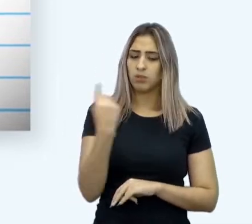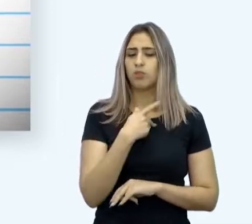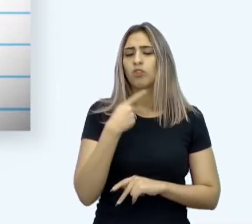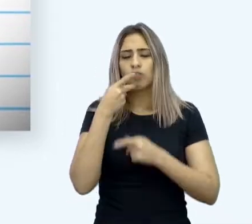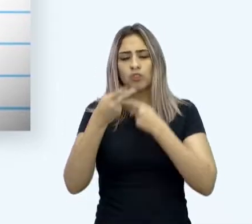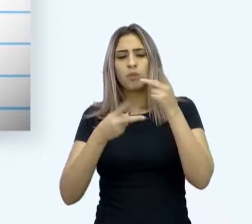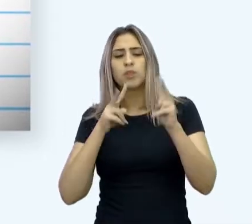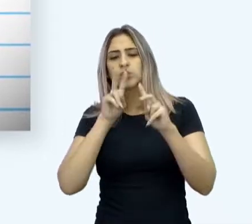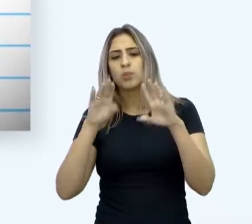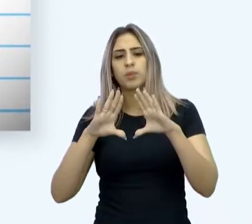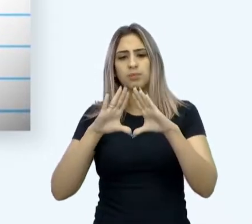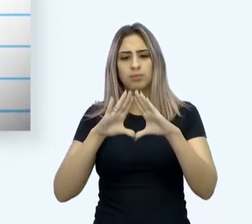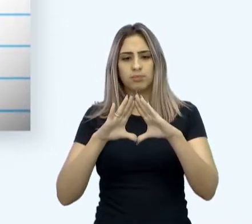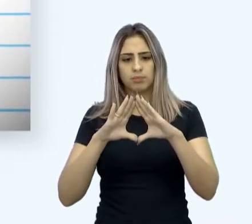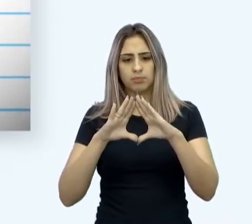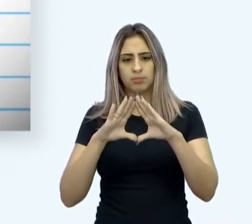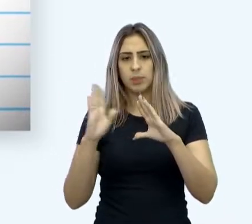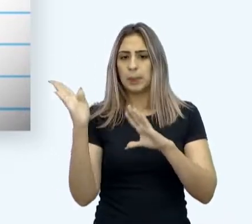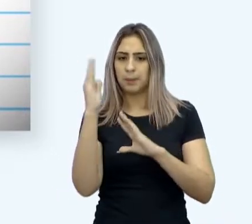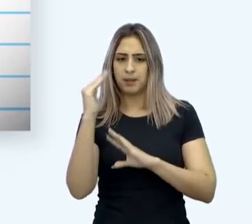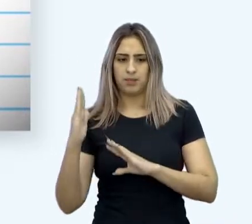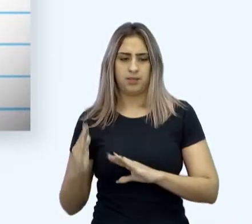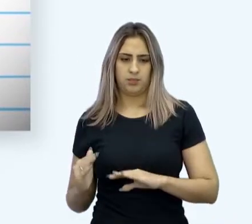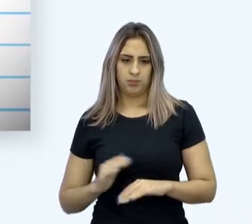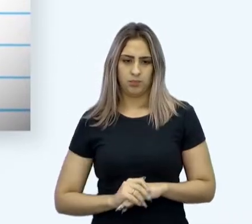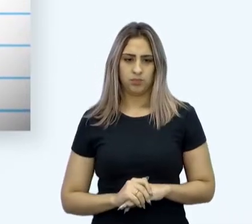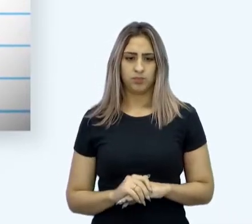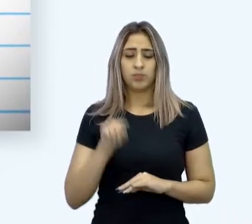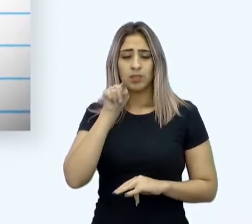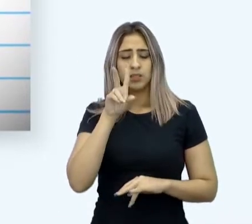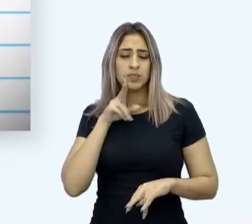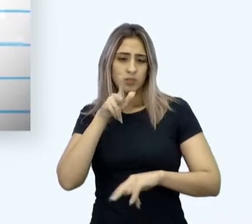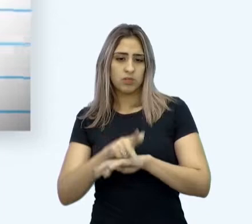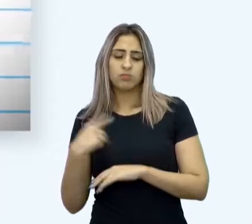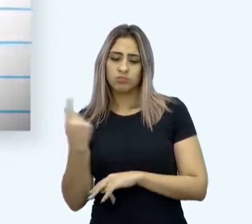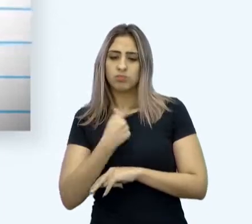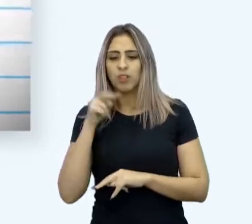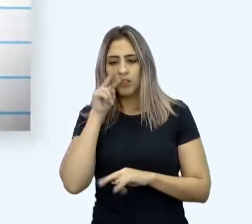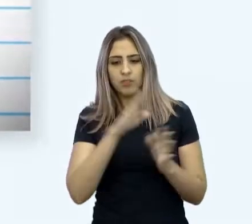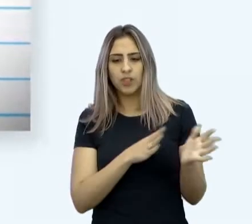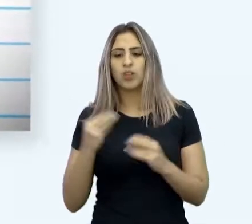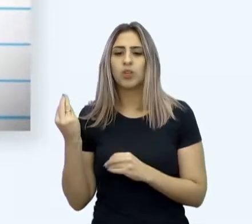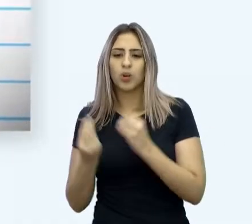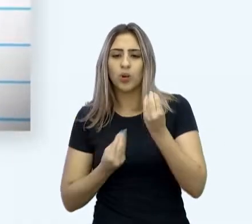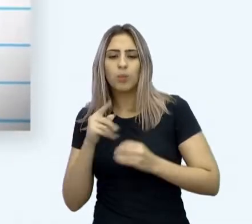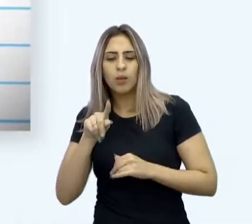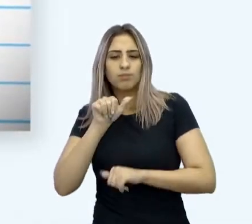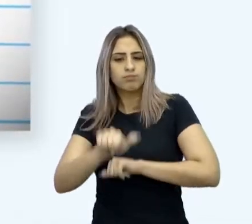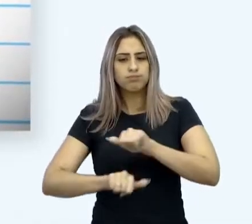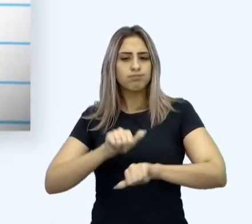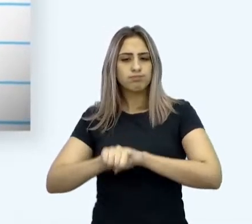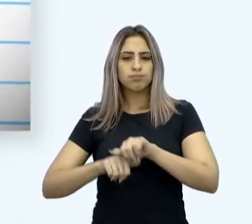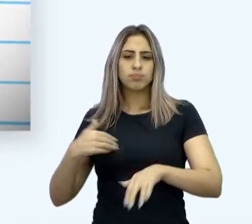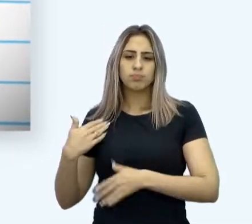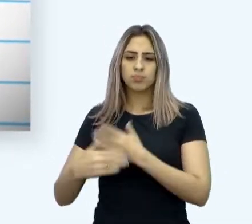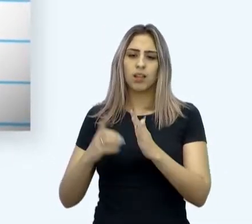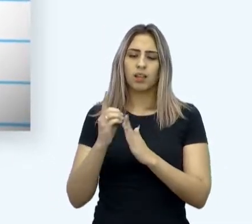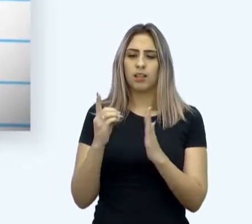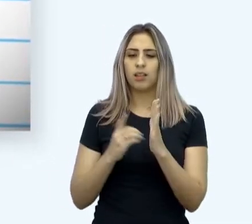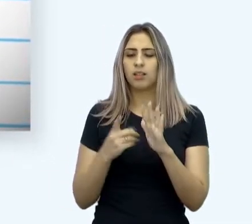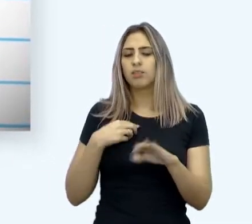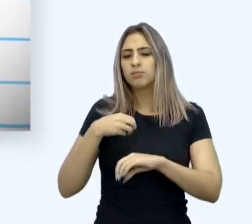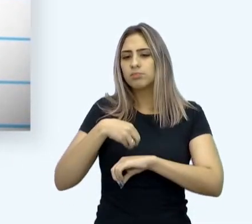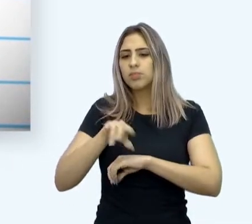falar sobre a pirâmide etária brasileira. Neste vídeo, você vai observar como ela vem se modificando ao longo das décadas, o que